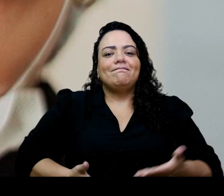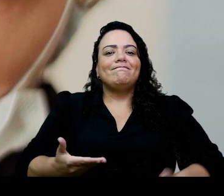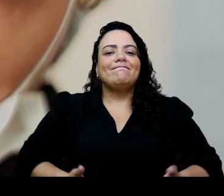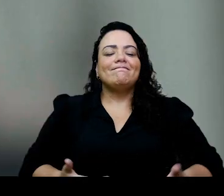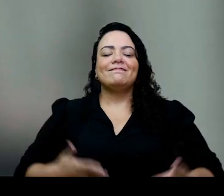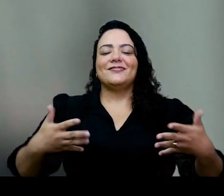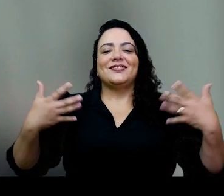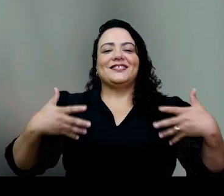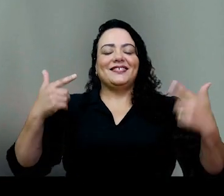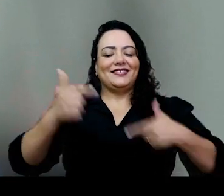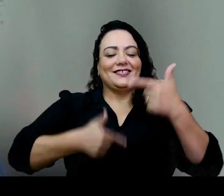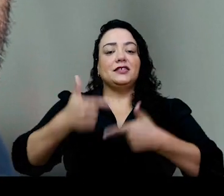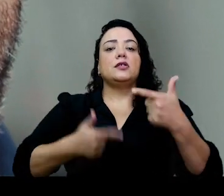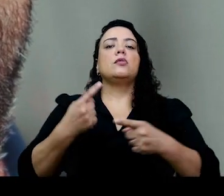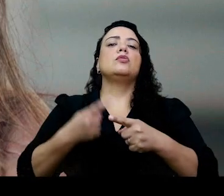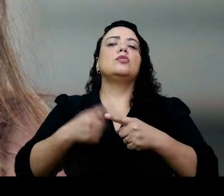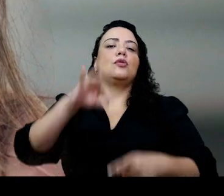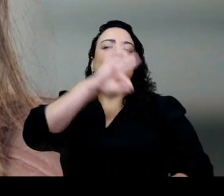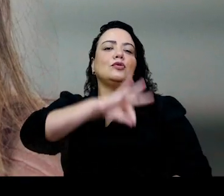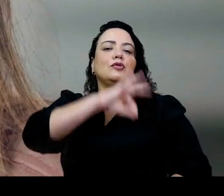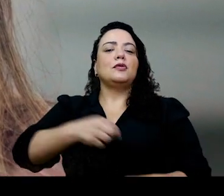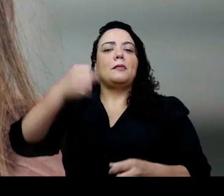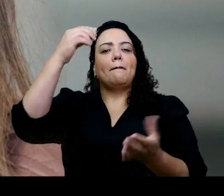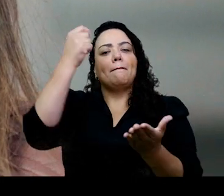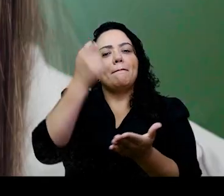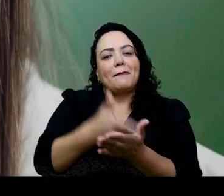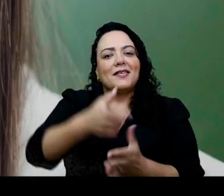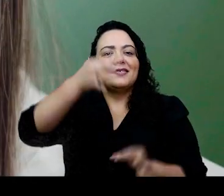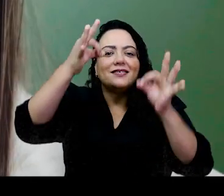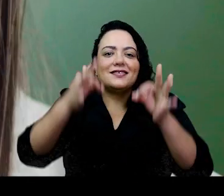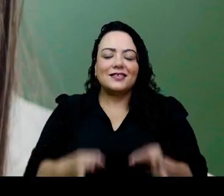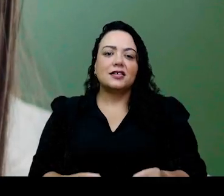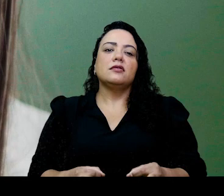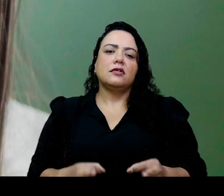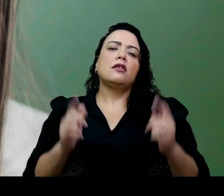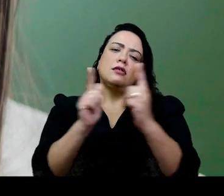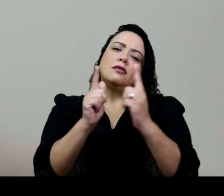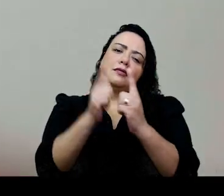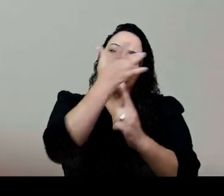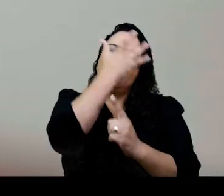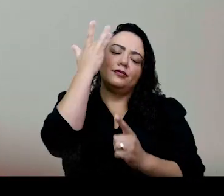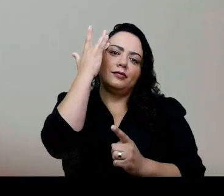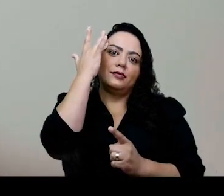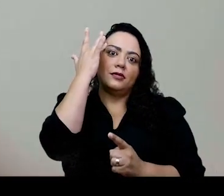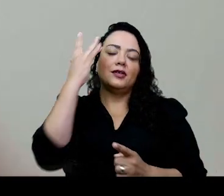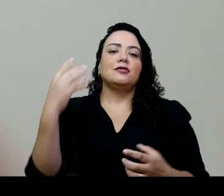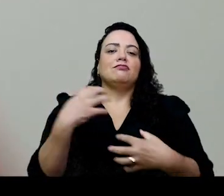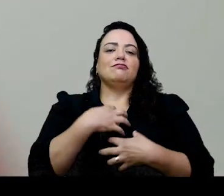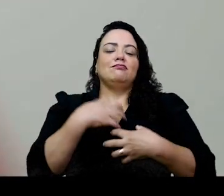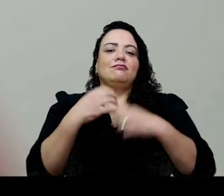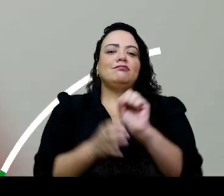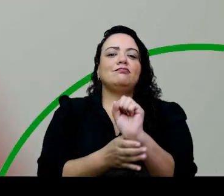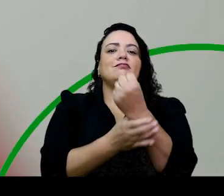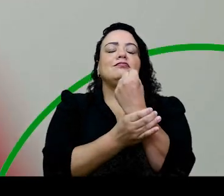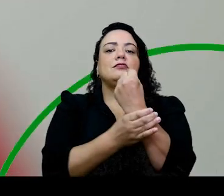pessoas. Nossos servidores trabalham com satisfação por ter seus salários em dia, atendendo o cidadão que